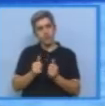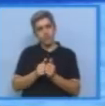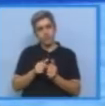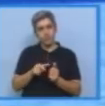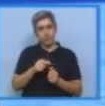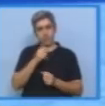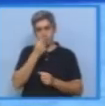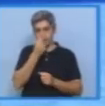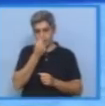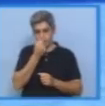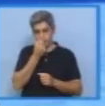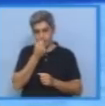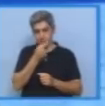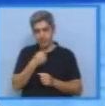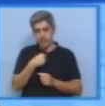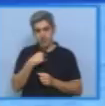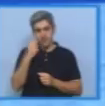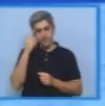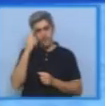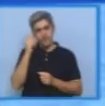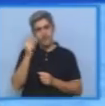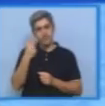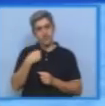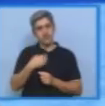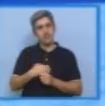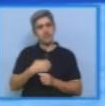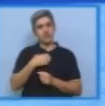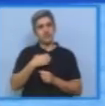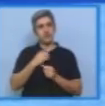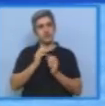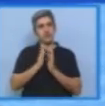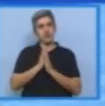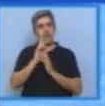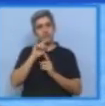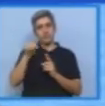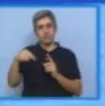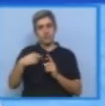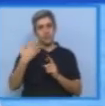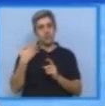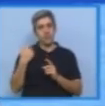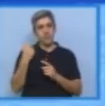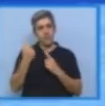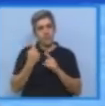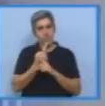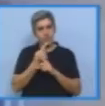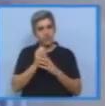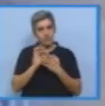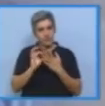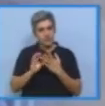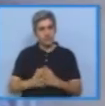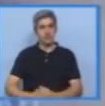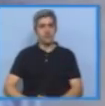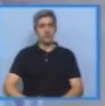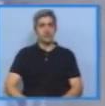E para mim aquilo foi talvez a primeira vez que eu senti que Deus, por meio da igreja, me chamava para algo de concreto. Portanto,